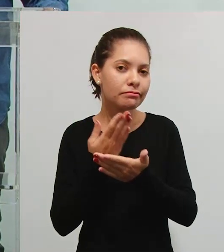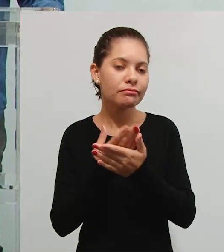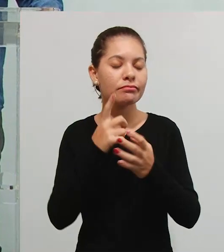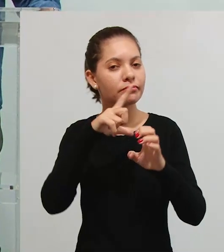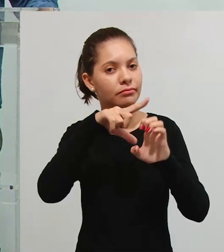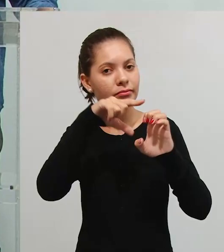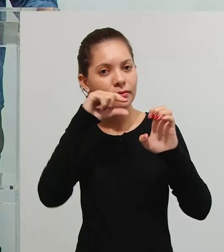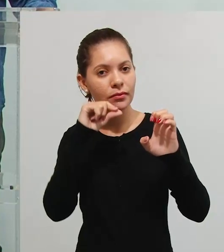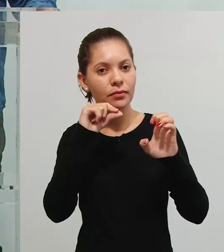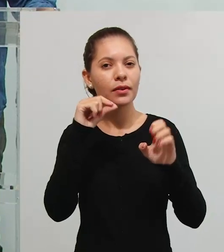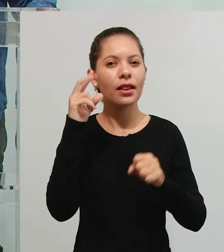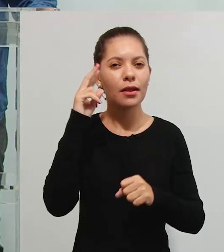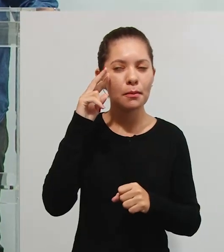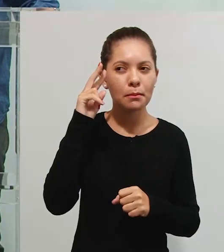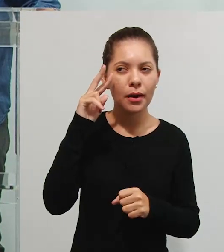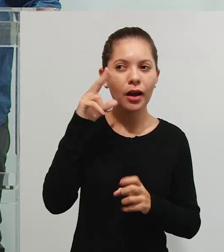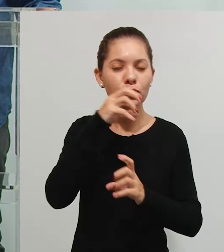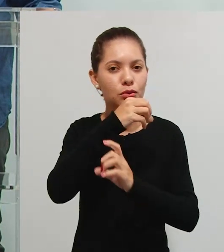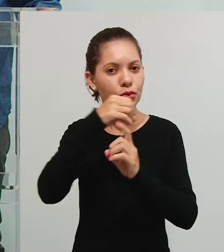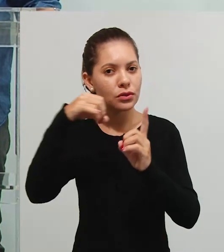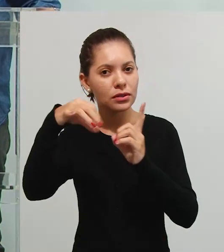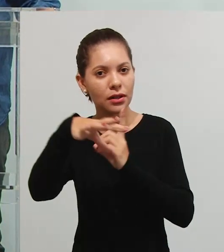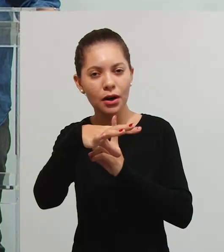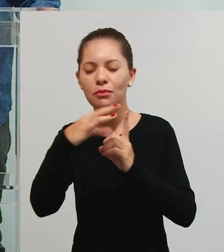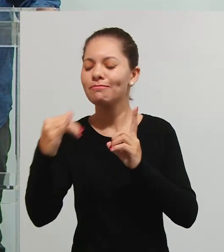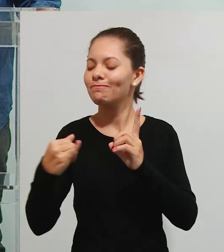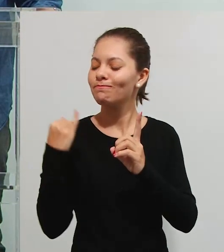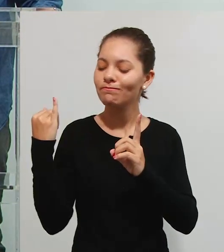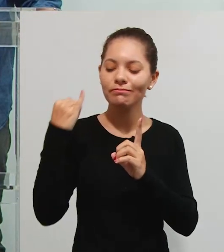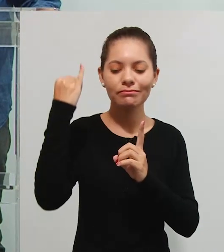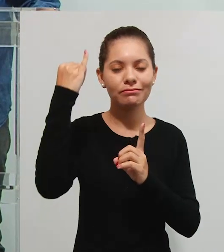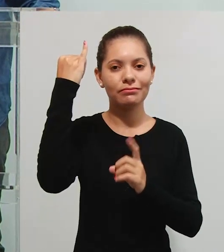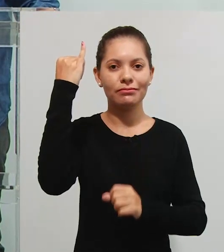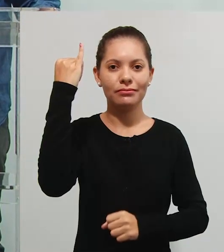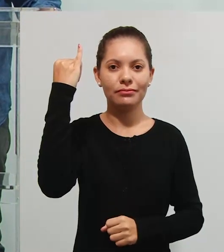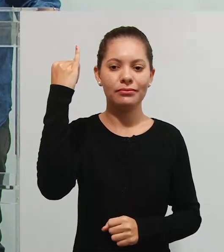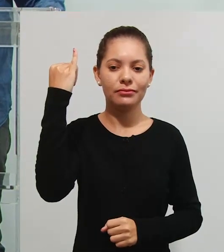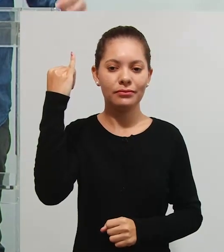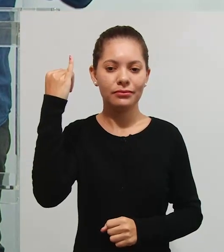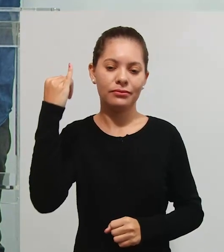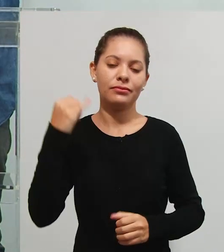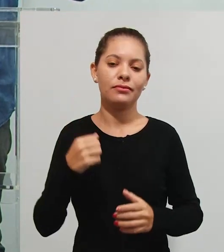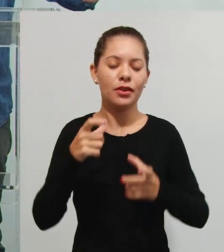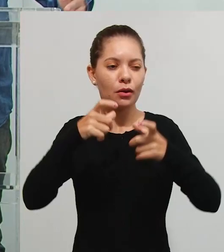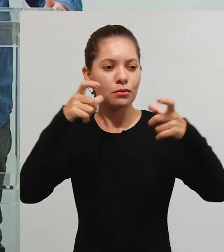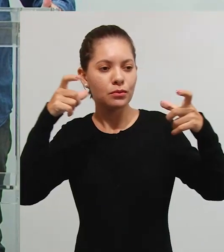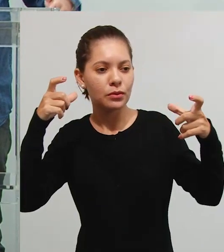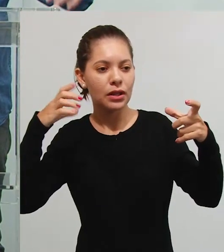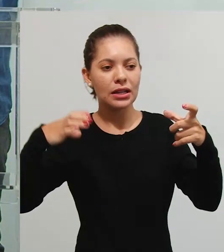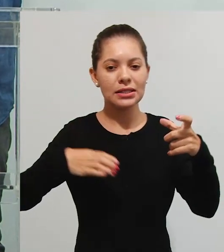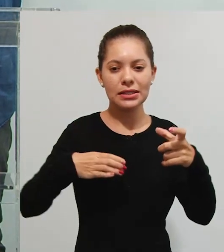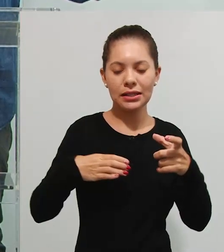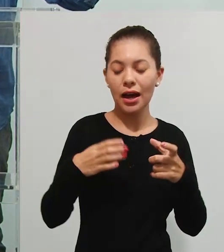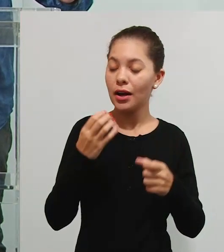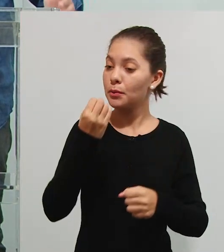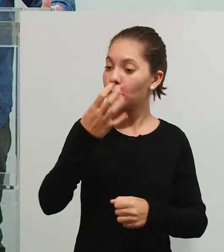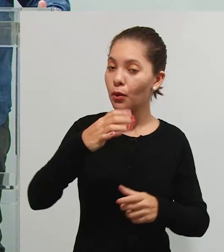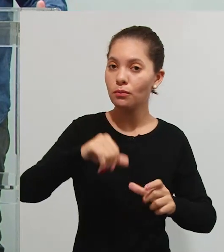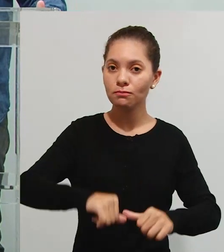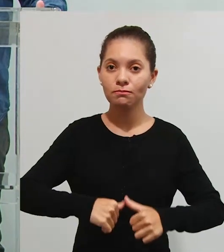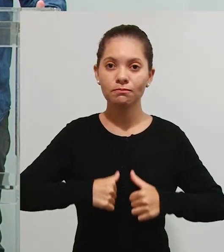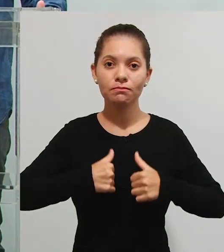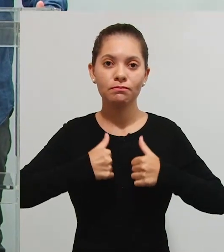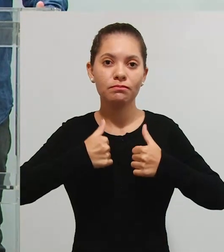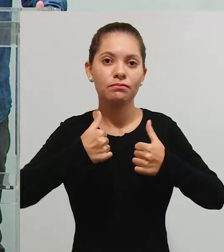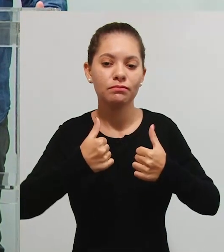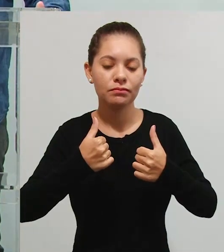empreendedorismo, lembrar do empreendedorismo social, que ele é muito importante para o desenvolvimento de uma cidade, de um bairro,